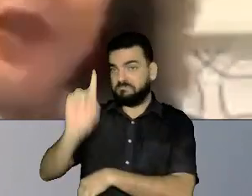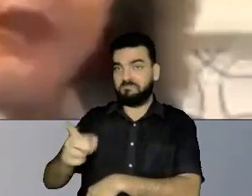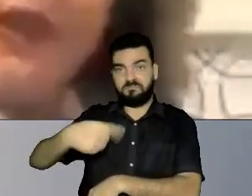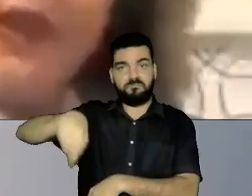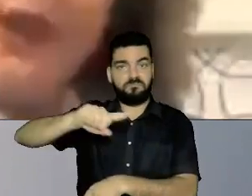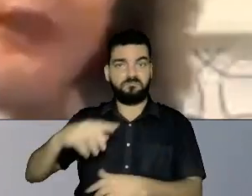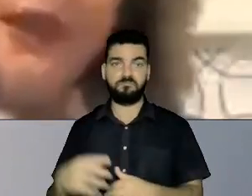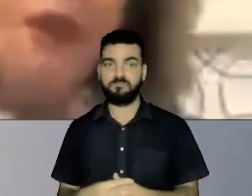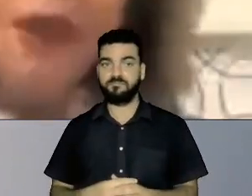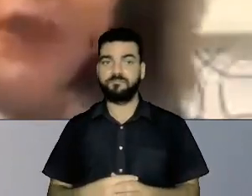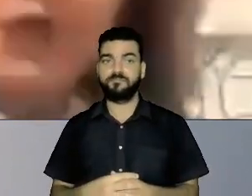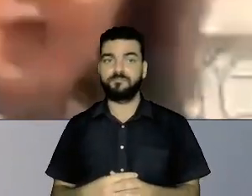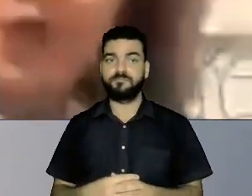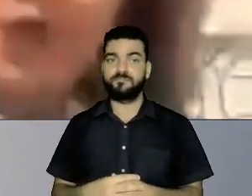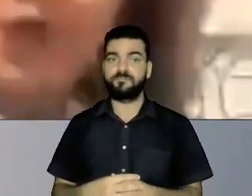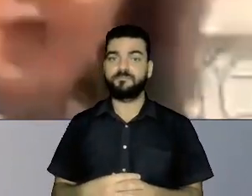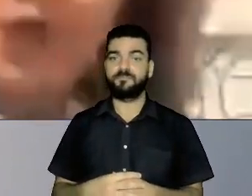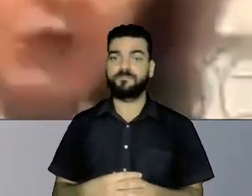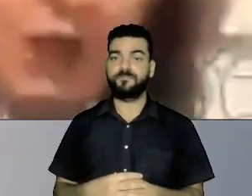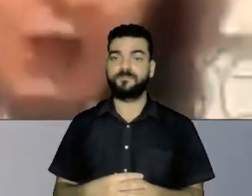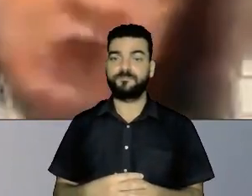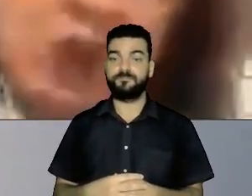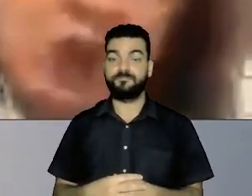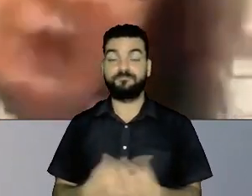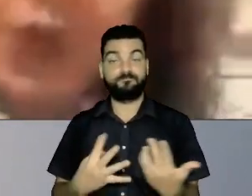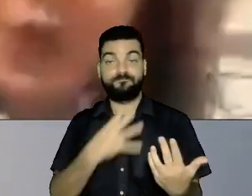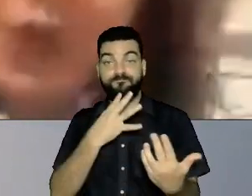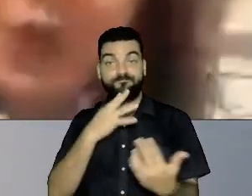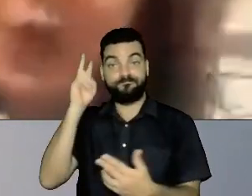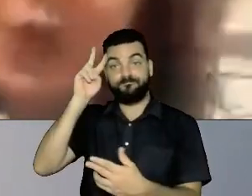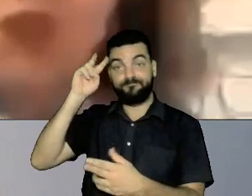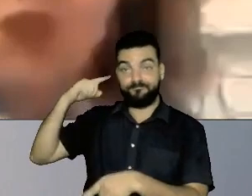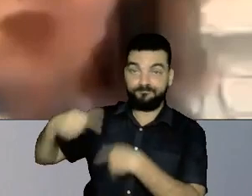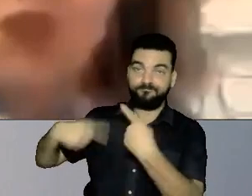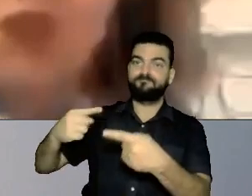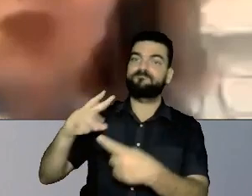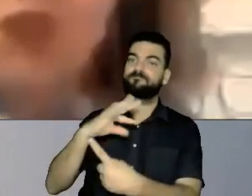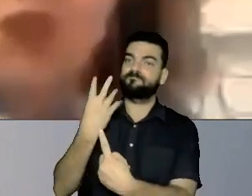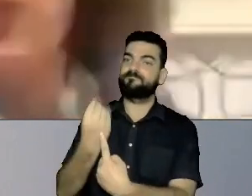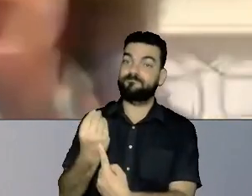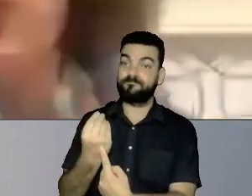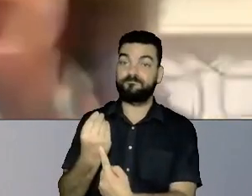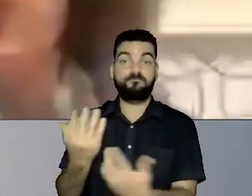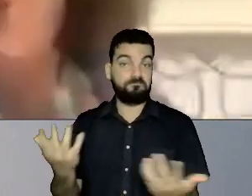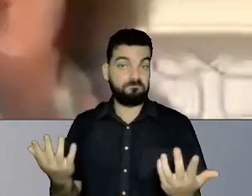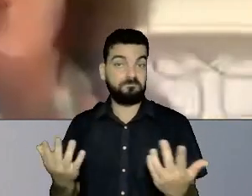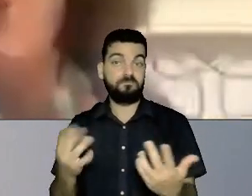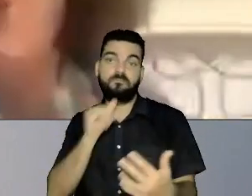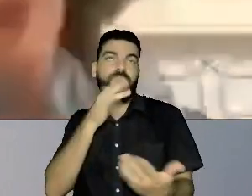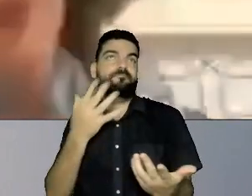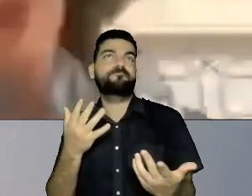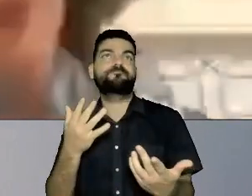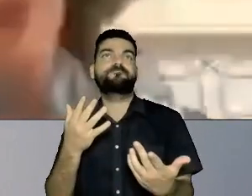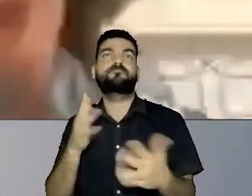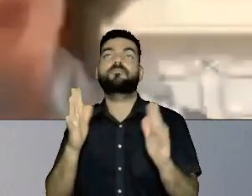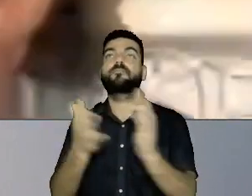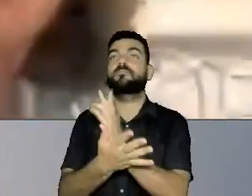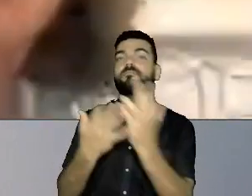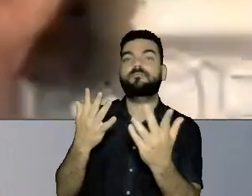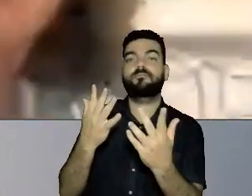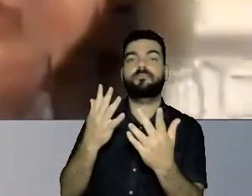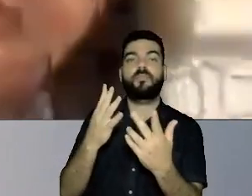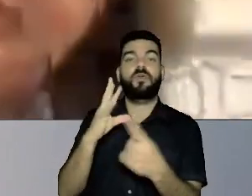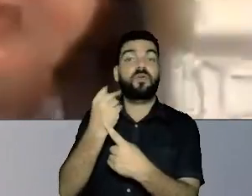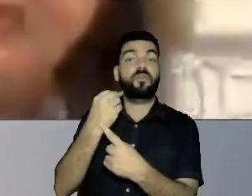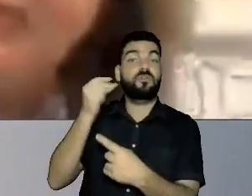universais, e conhecer a história, as obras também arqueológicas, como as múmias. Então, nós temos, como brasileiros,